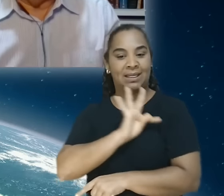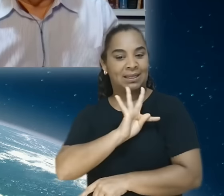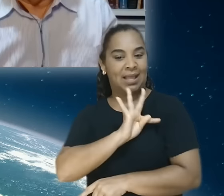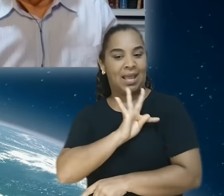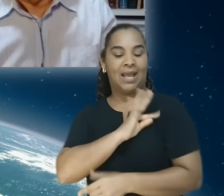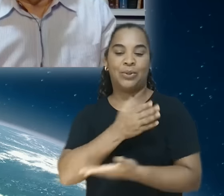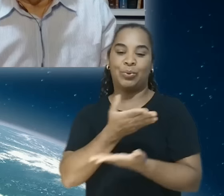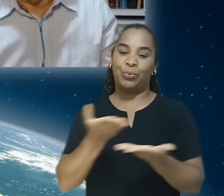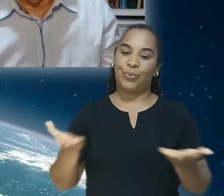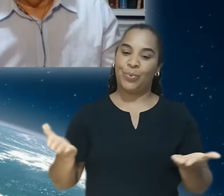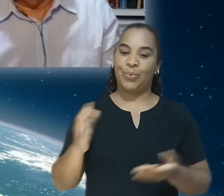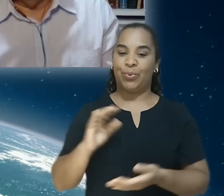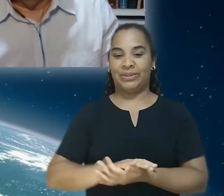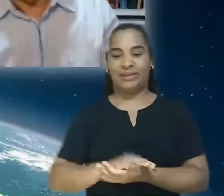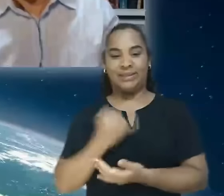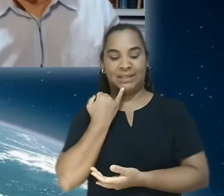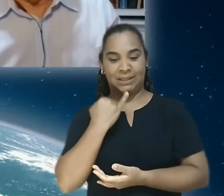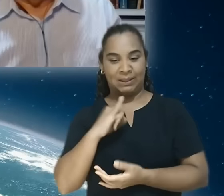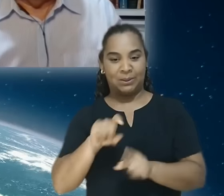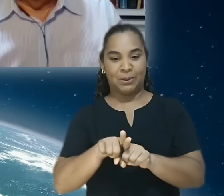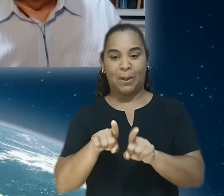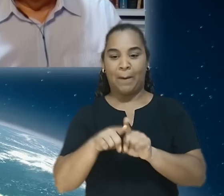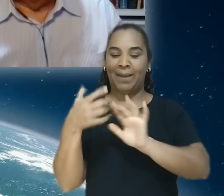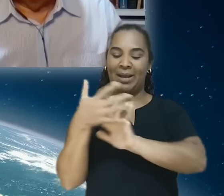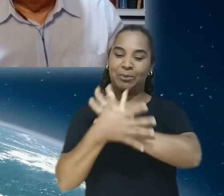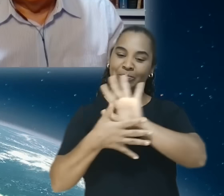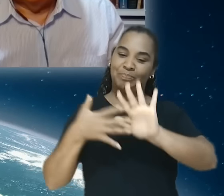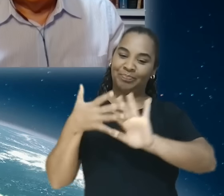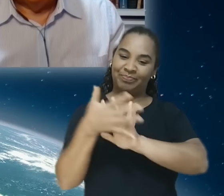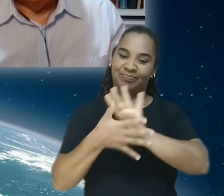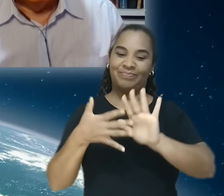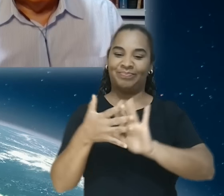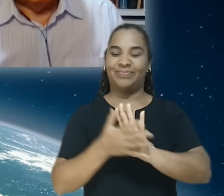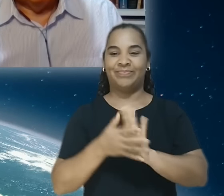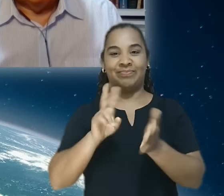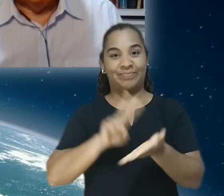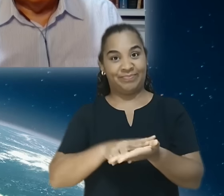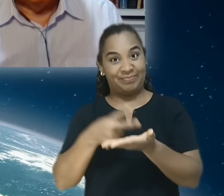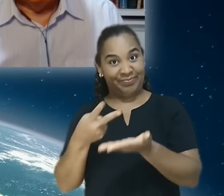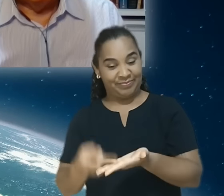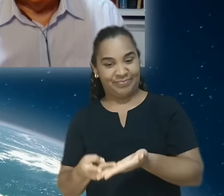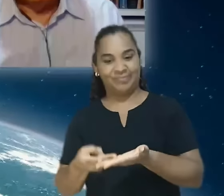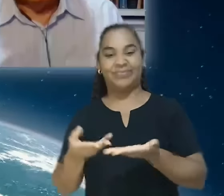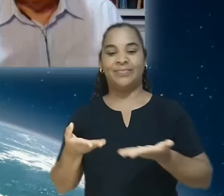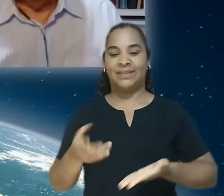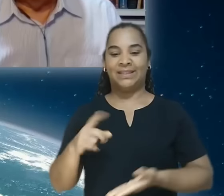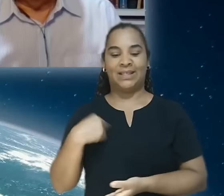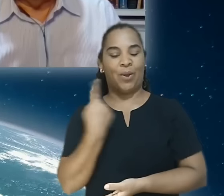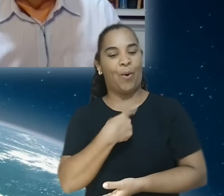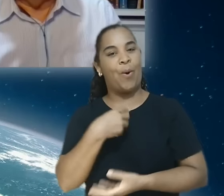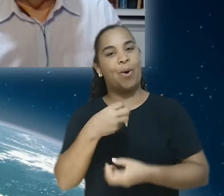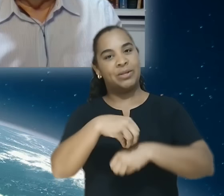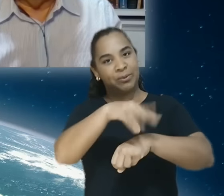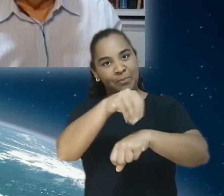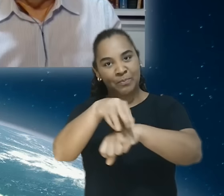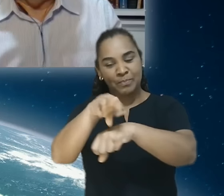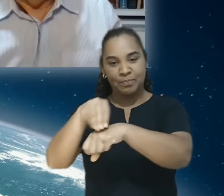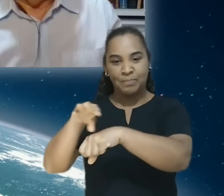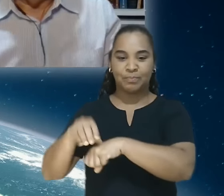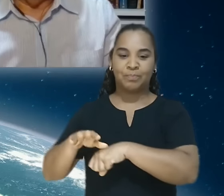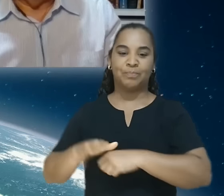Rírit Essa moça Dos símbolos Que transformou Em sinais Aquilo que nós Podemos trazer Para vocês Que estavam